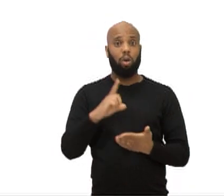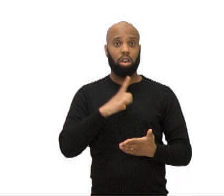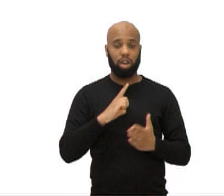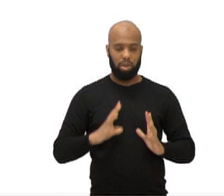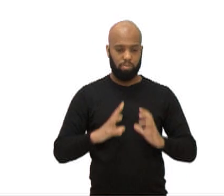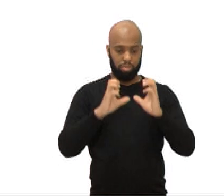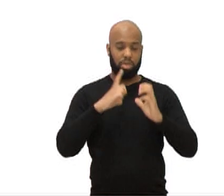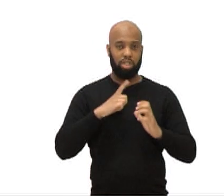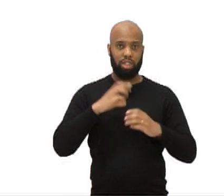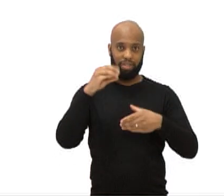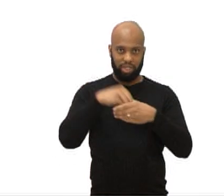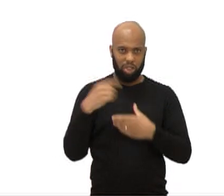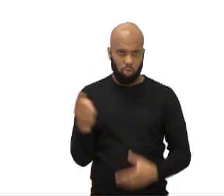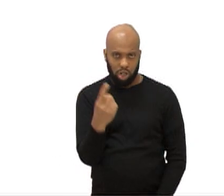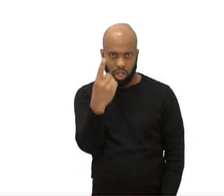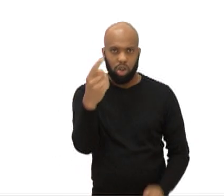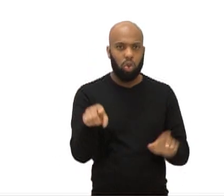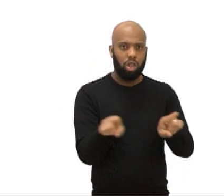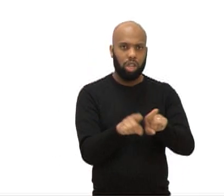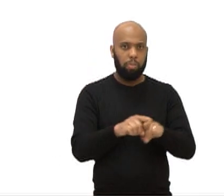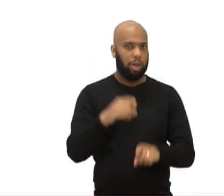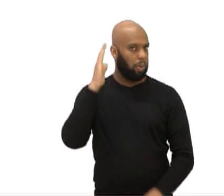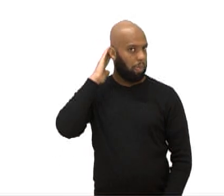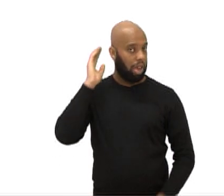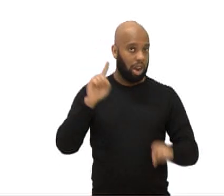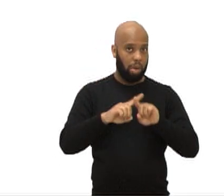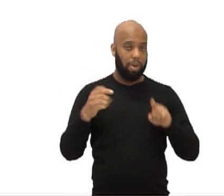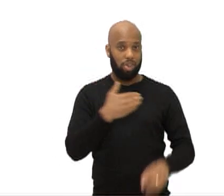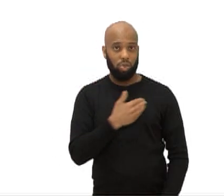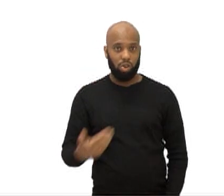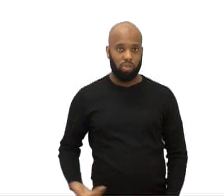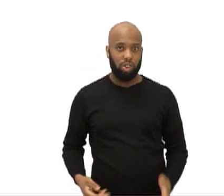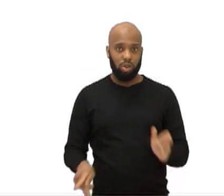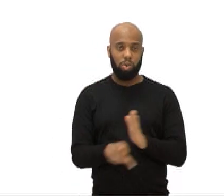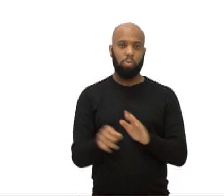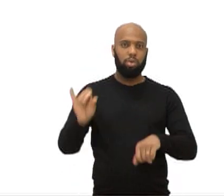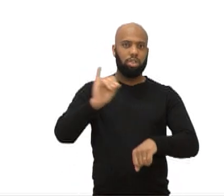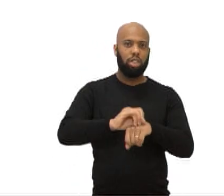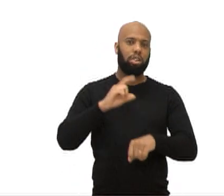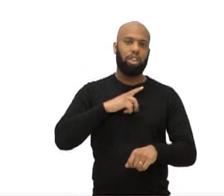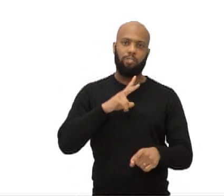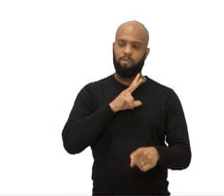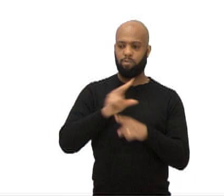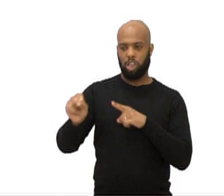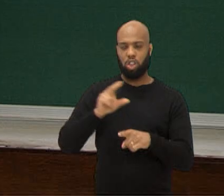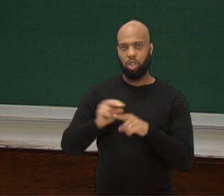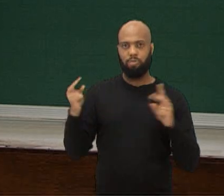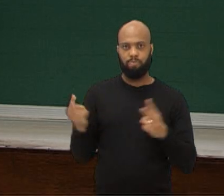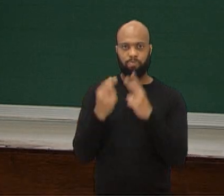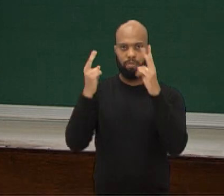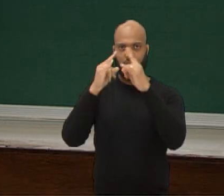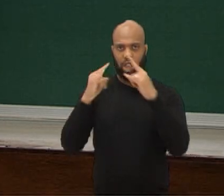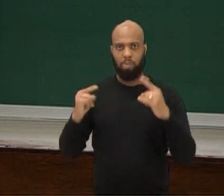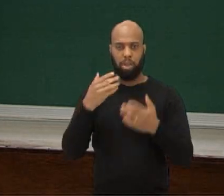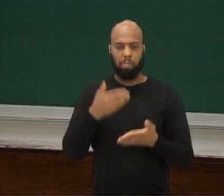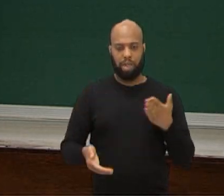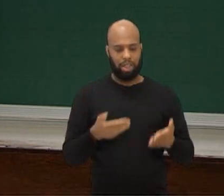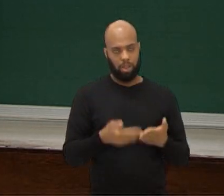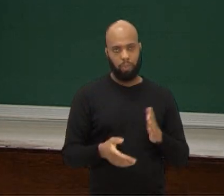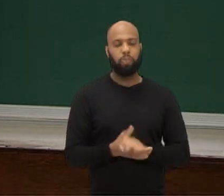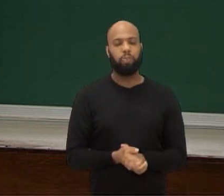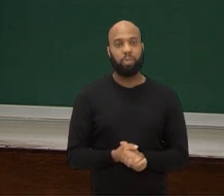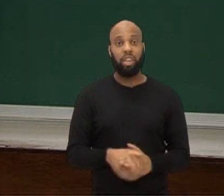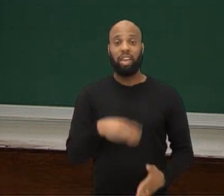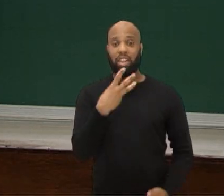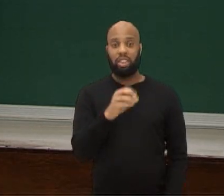se estenderam pelo interior da província, mas o governo central saiu vitorioso frente aos cabanos. Gente, 30 mil